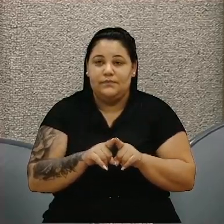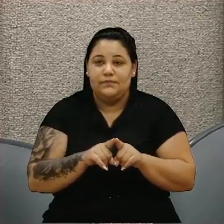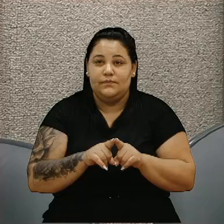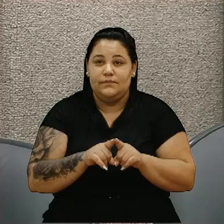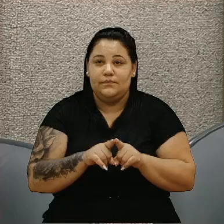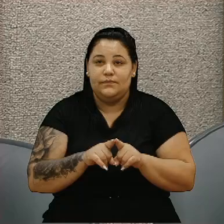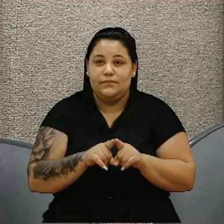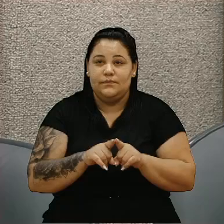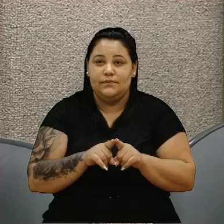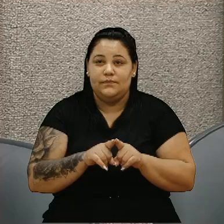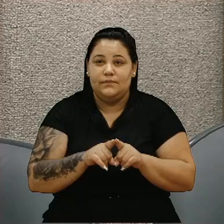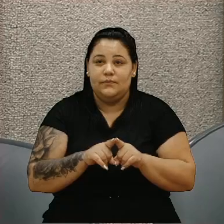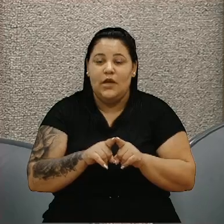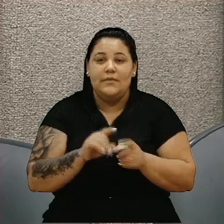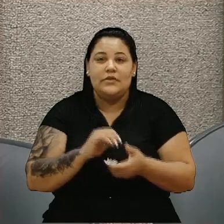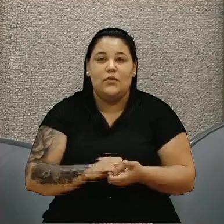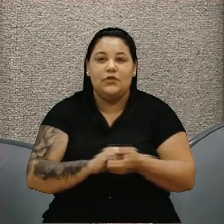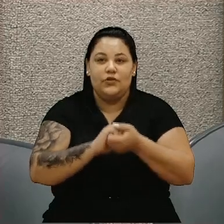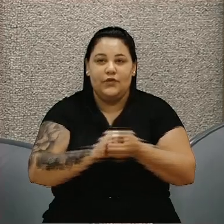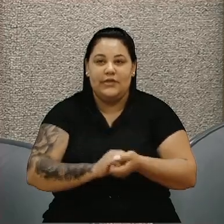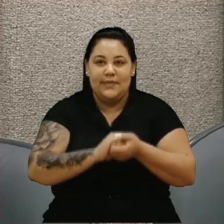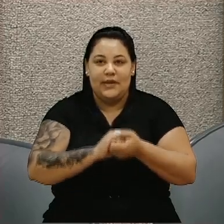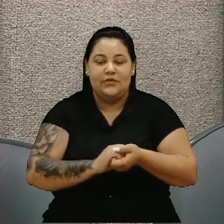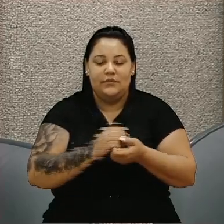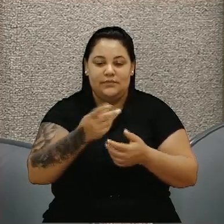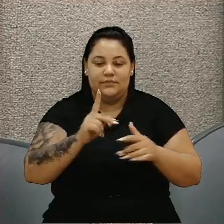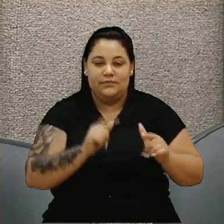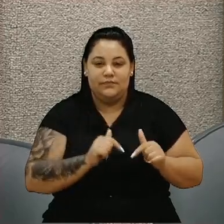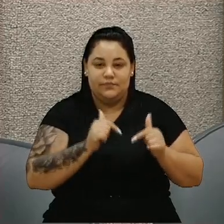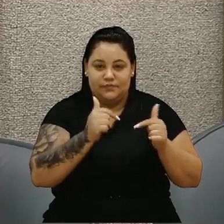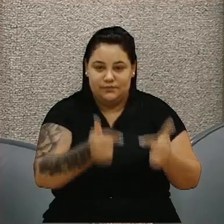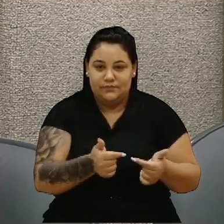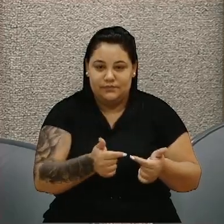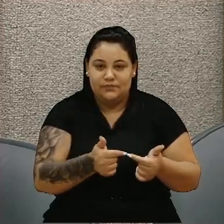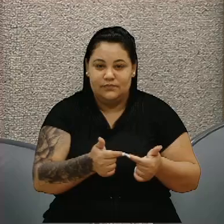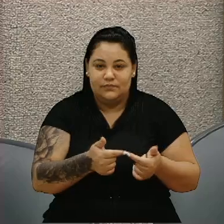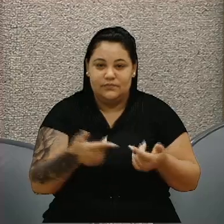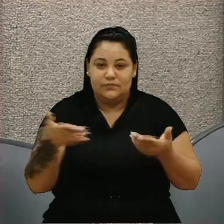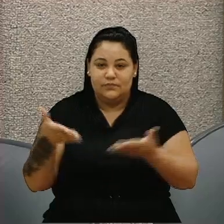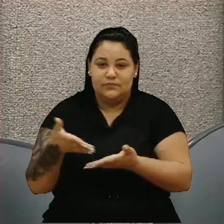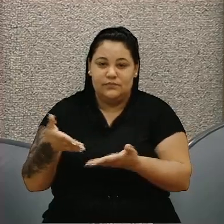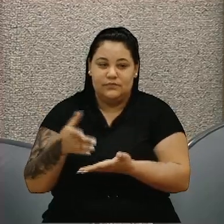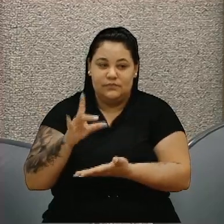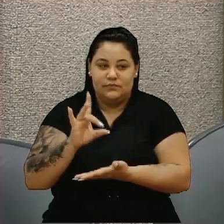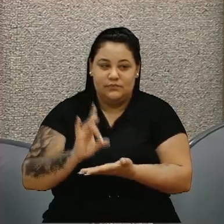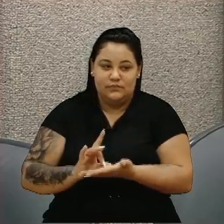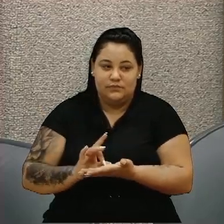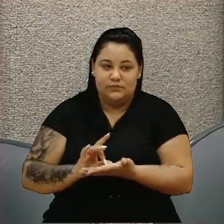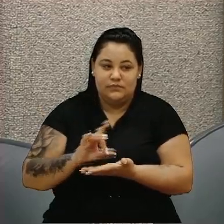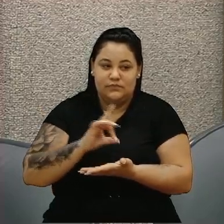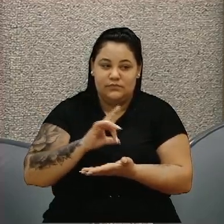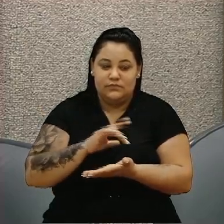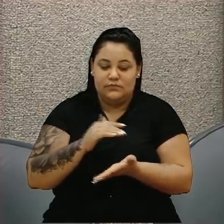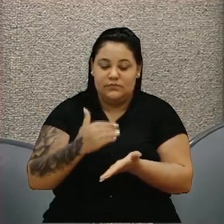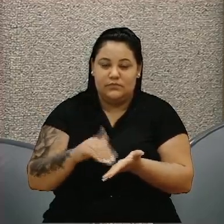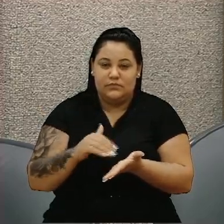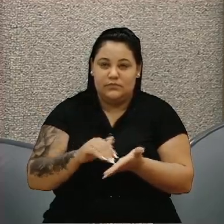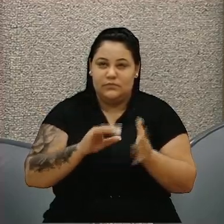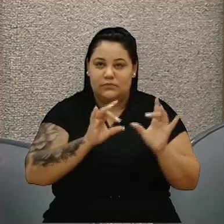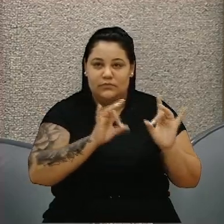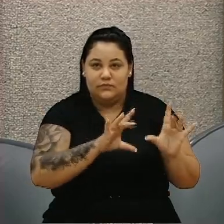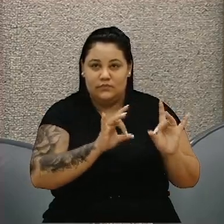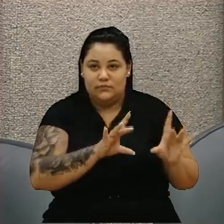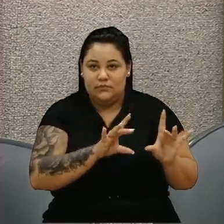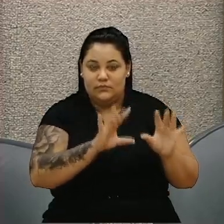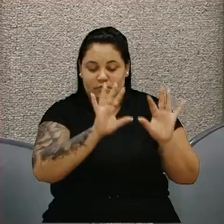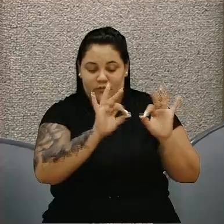que, lhe cumprimentando até pela iniciativa, que efetivamente cabe uma Secretaria Especial com técnicos